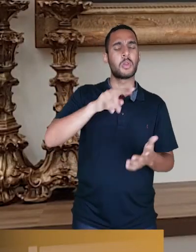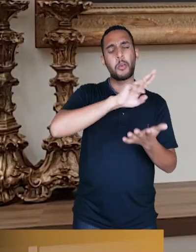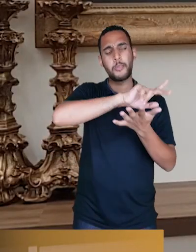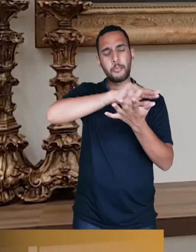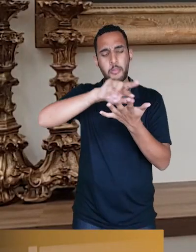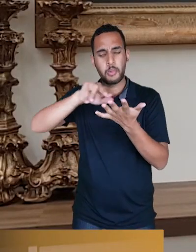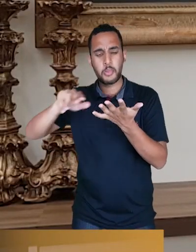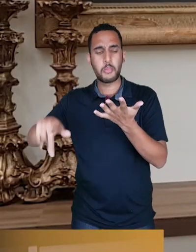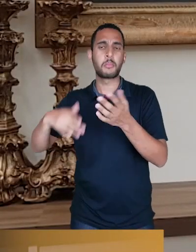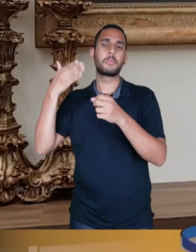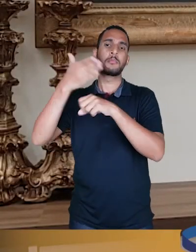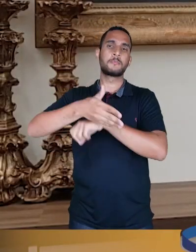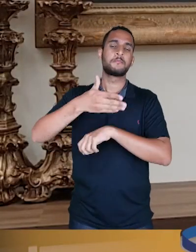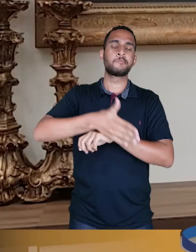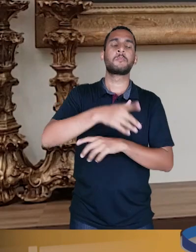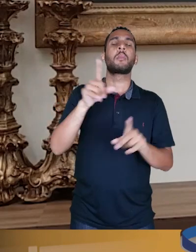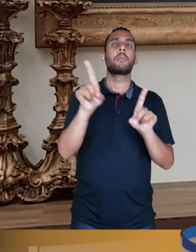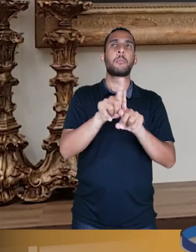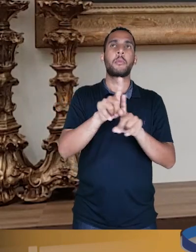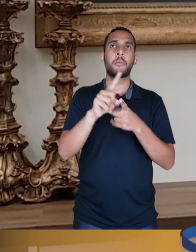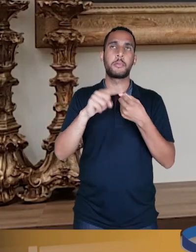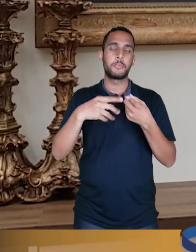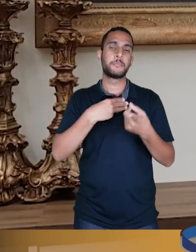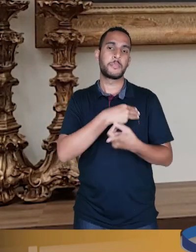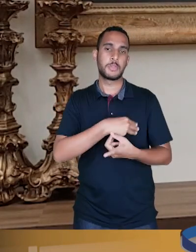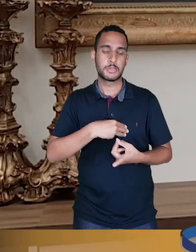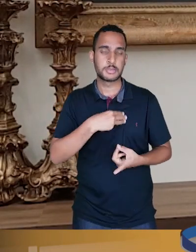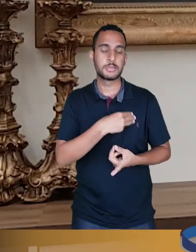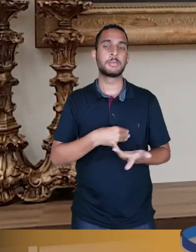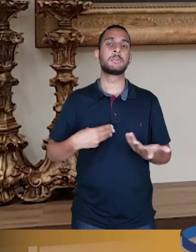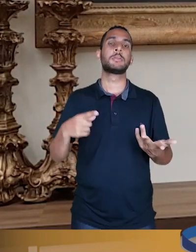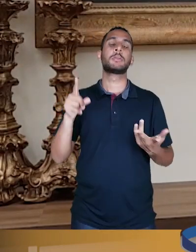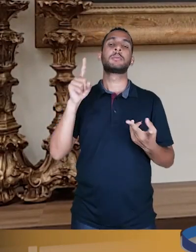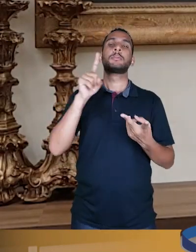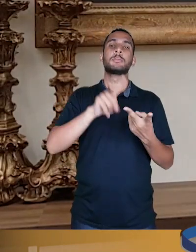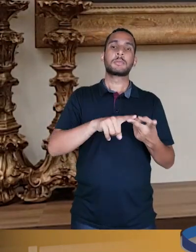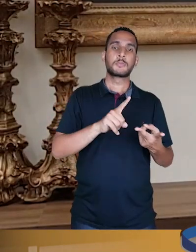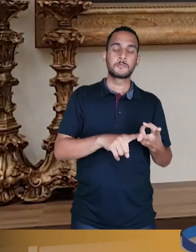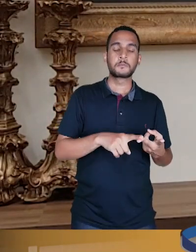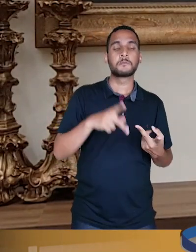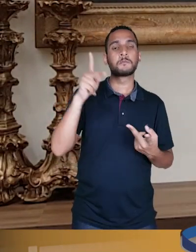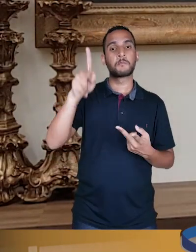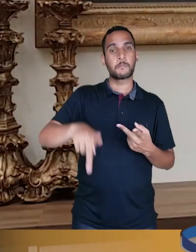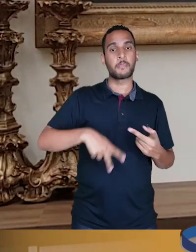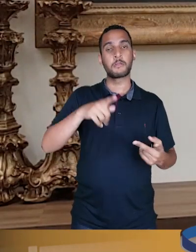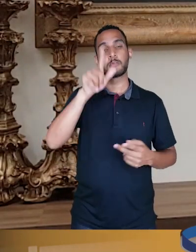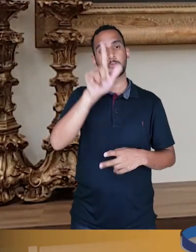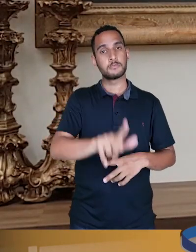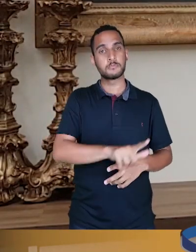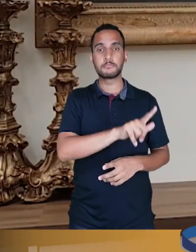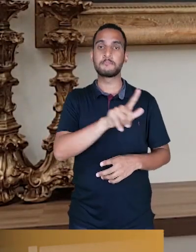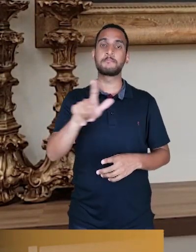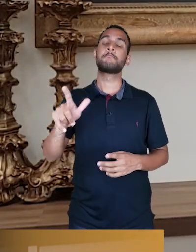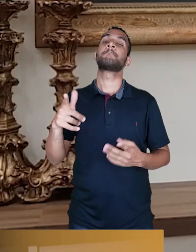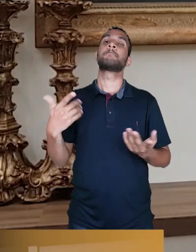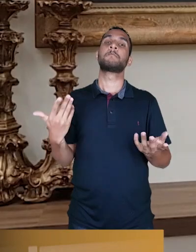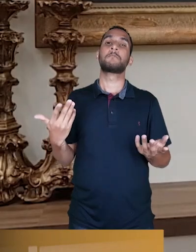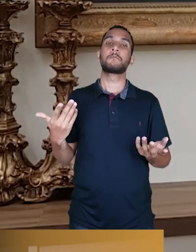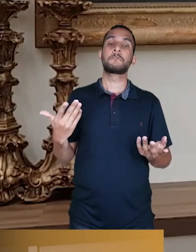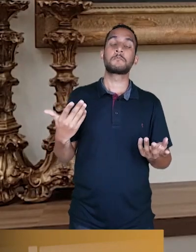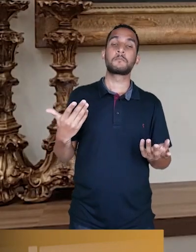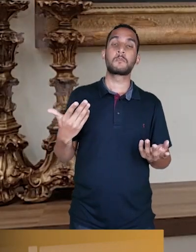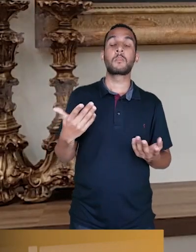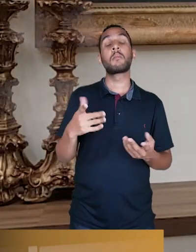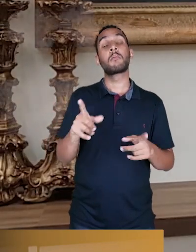pastorais é como o ministro esse da comunhão ea participei da pastoral da liturgia